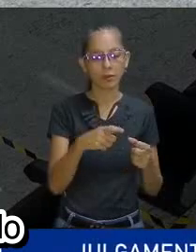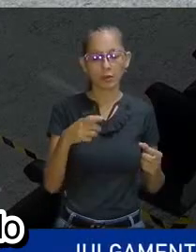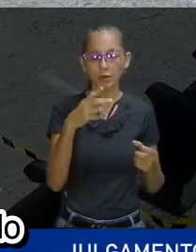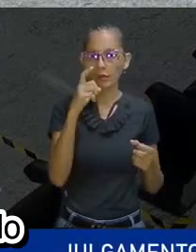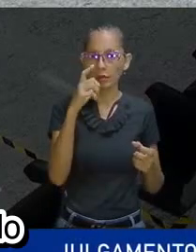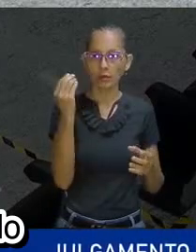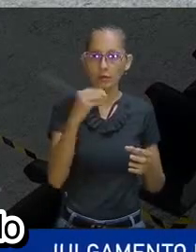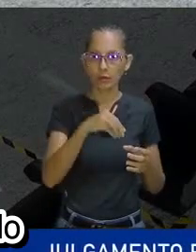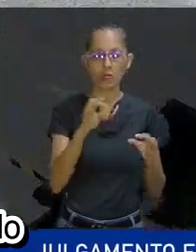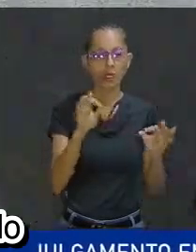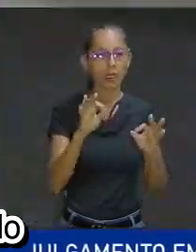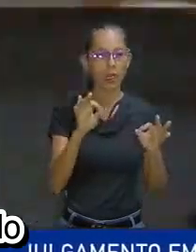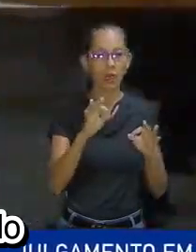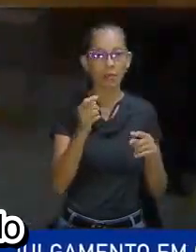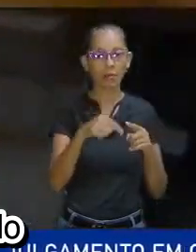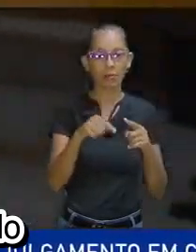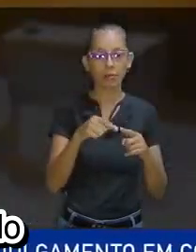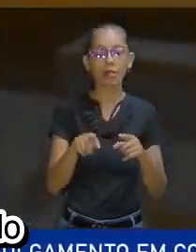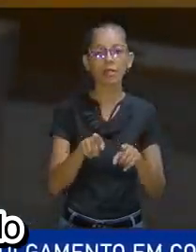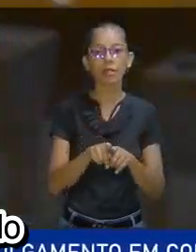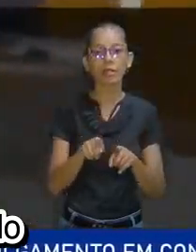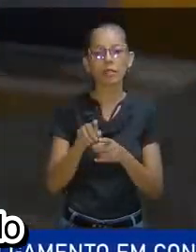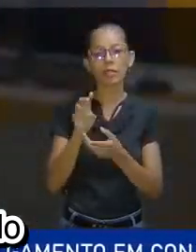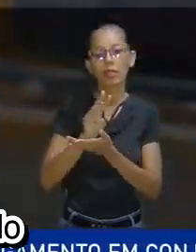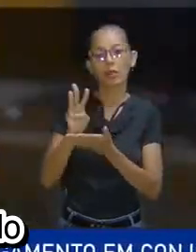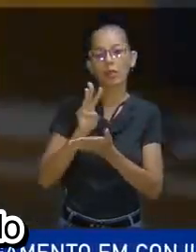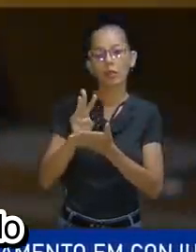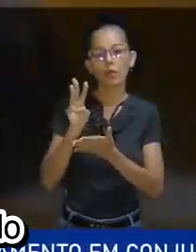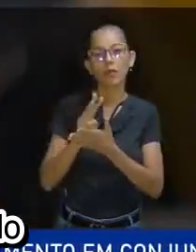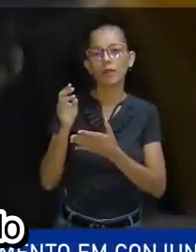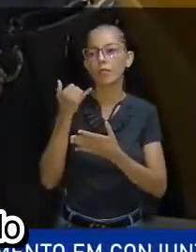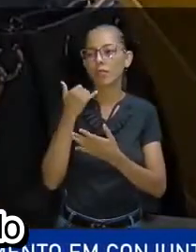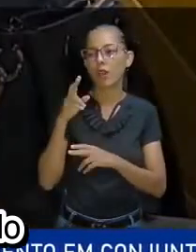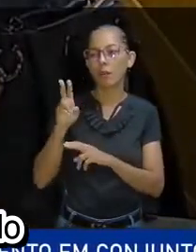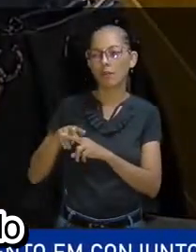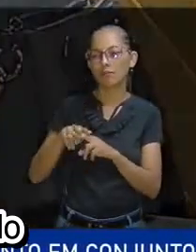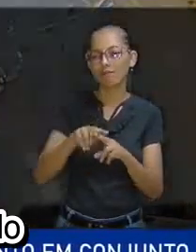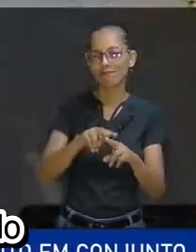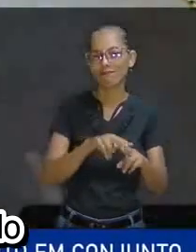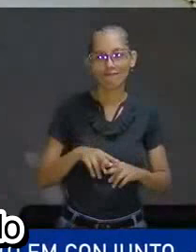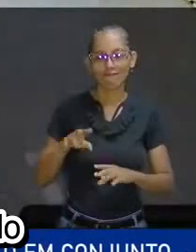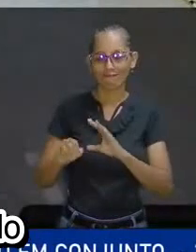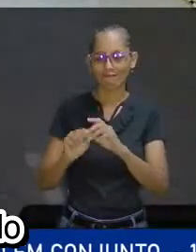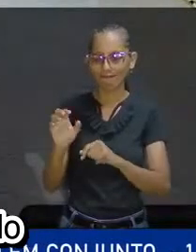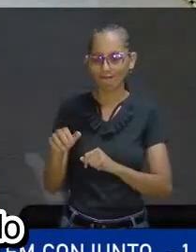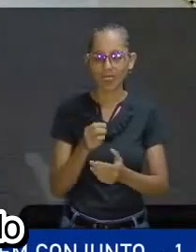estou registrando aqui, conforme esclarecido na decisão ID